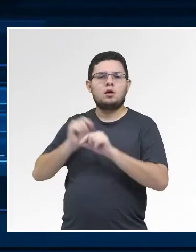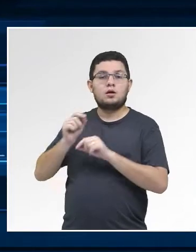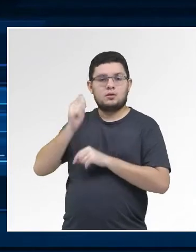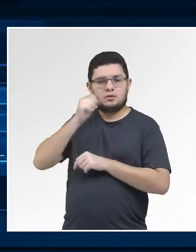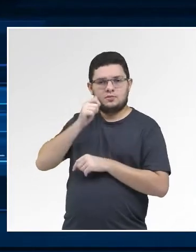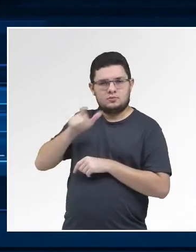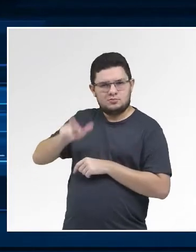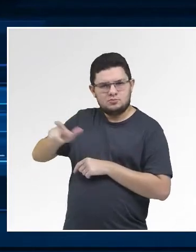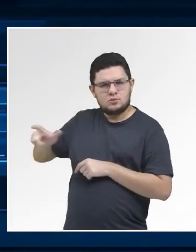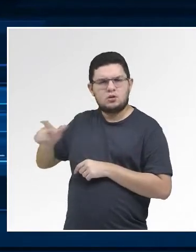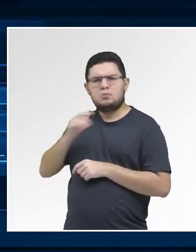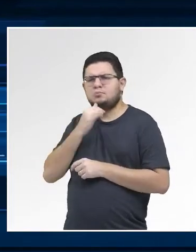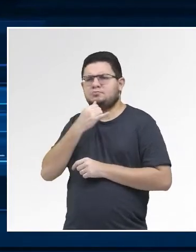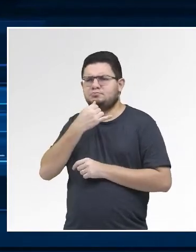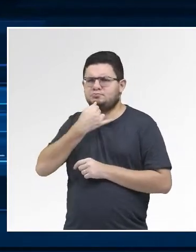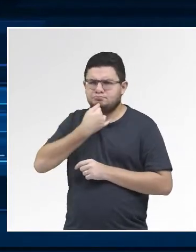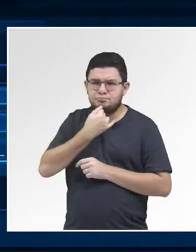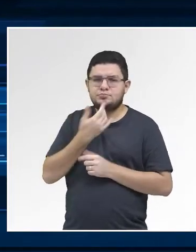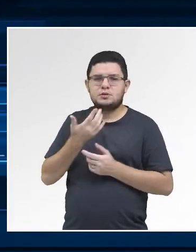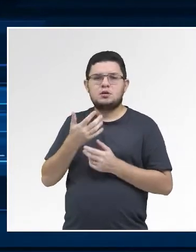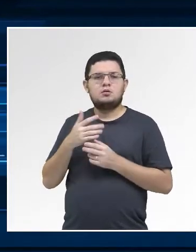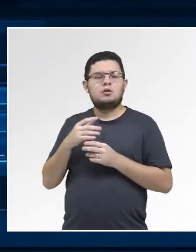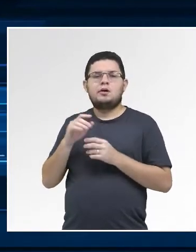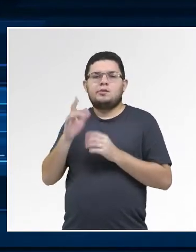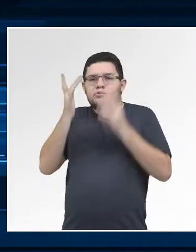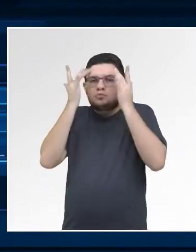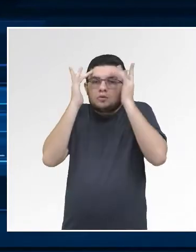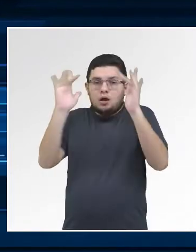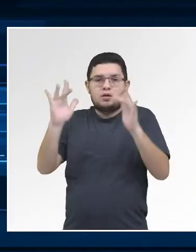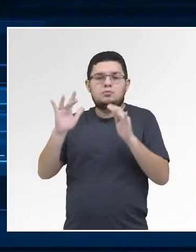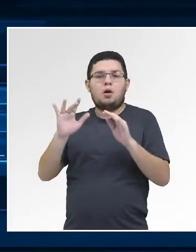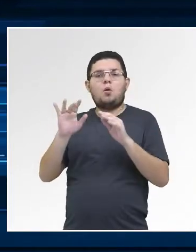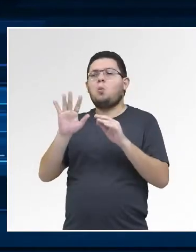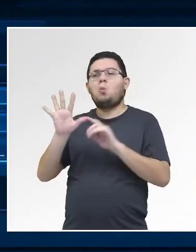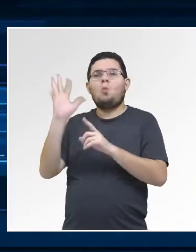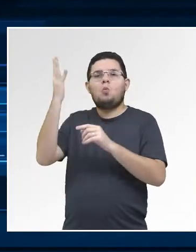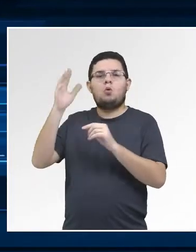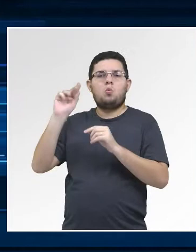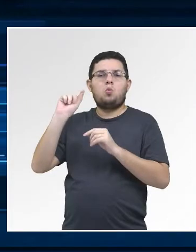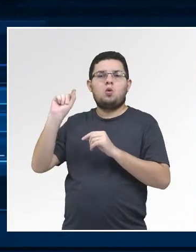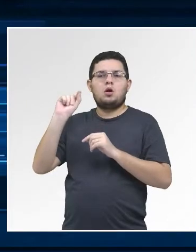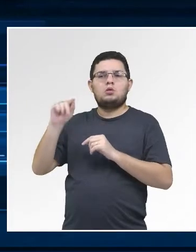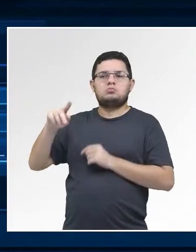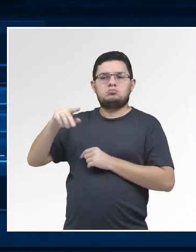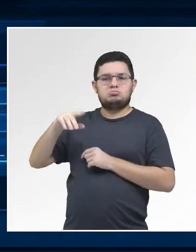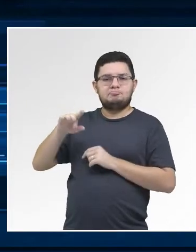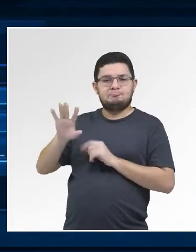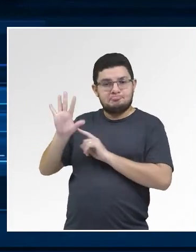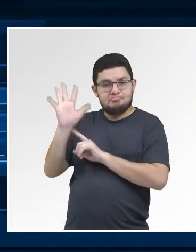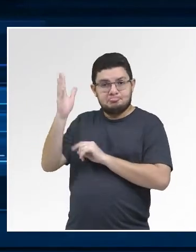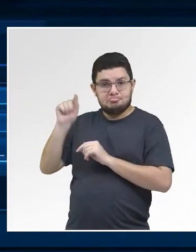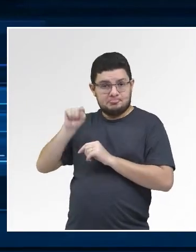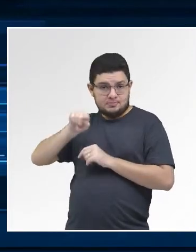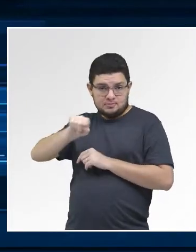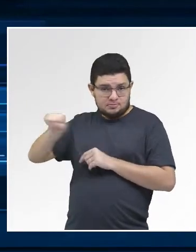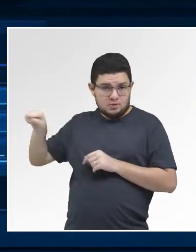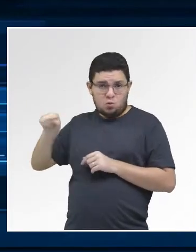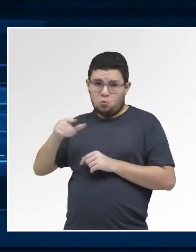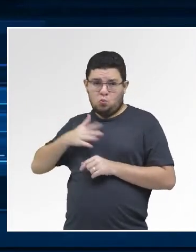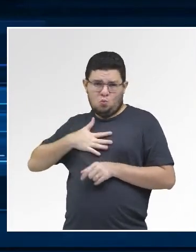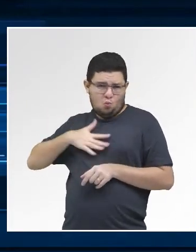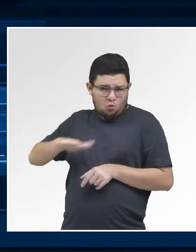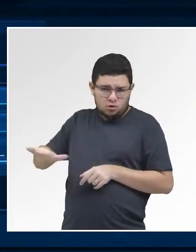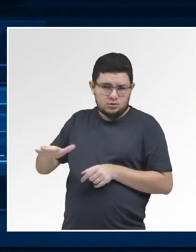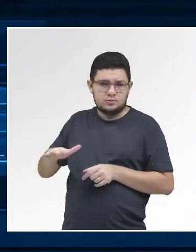eu não sei, ok, deve estar acontecendo alguma situação ali que elas não estão gostando de conversar com aquela moça ali na frente, né, que deve ser